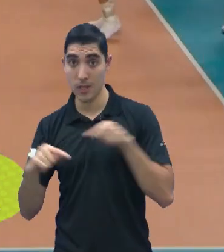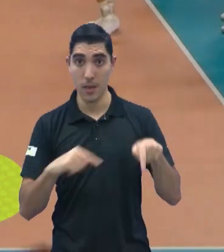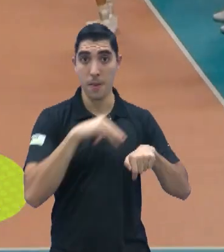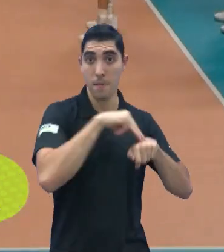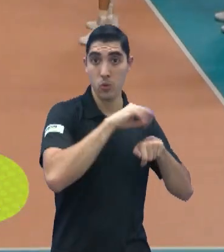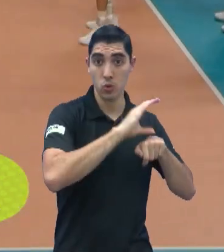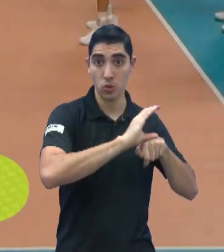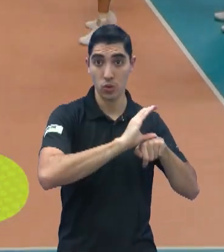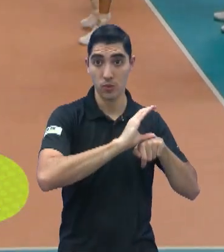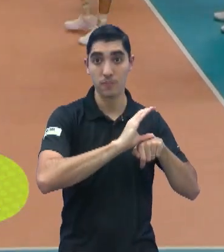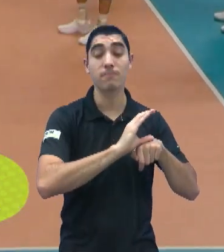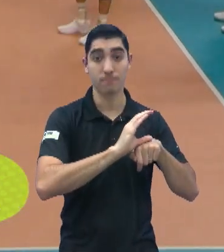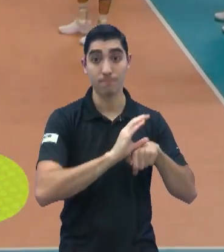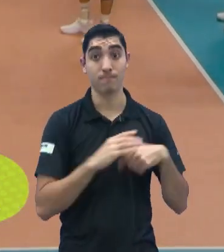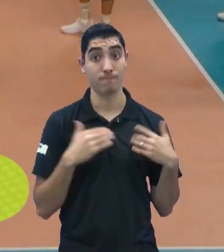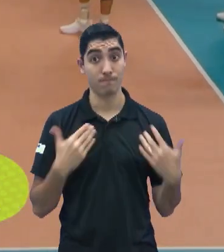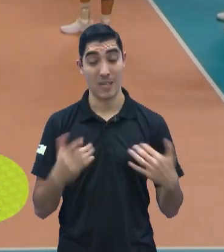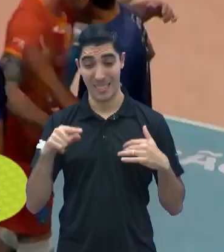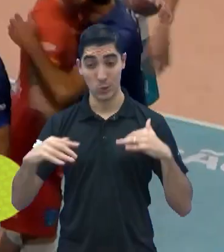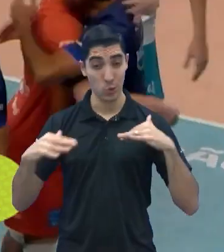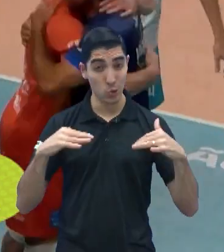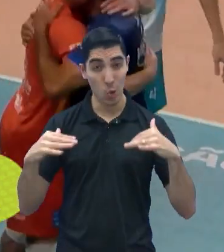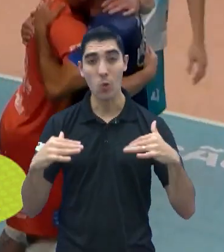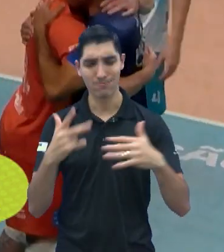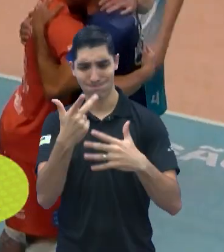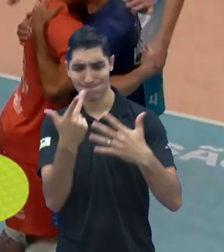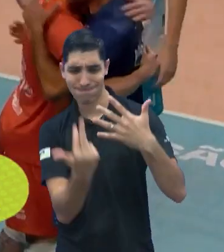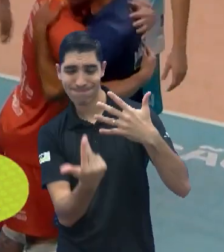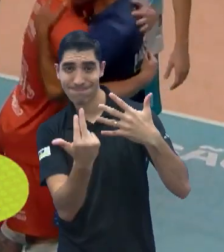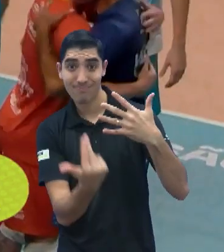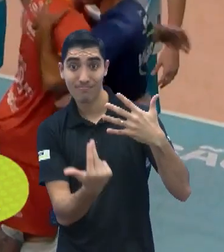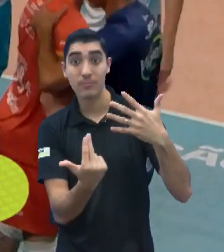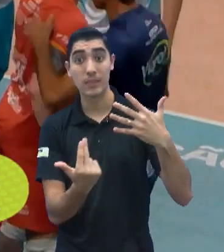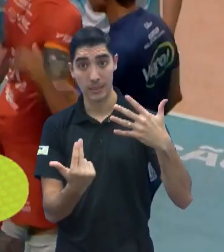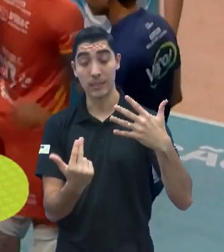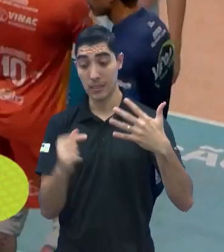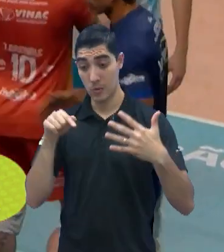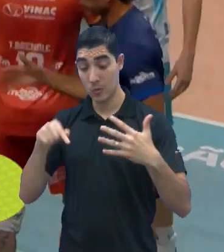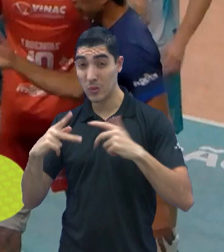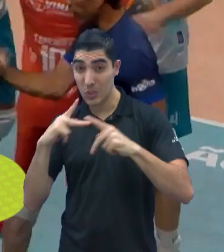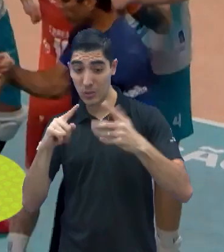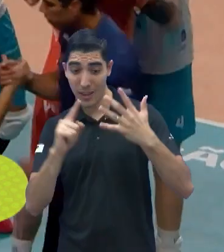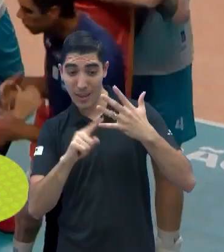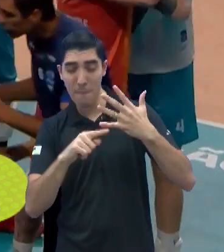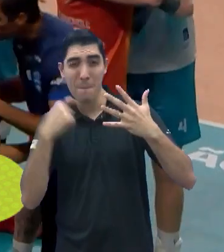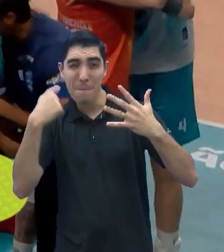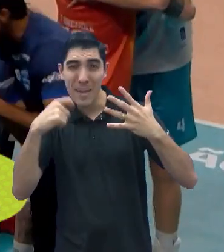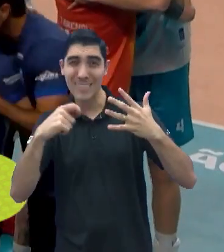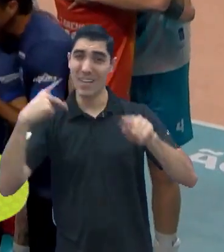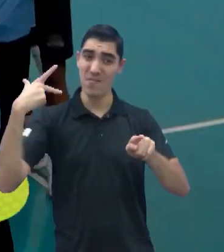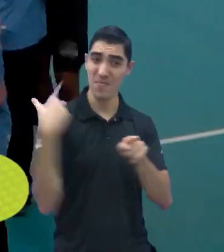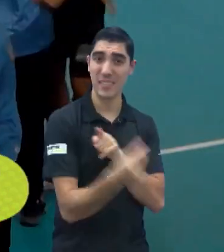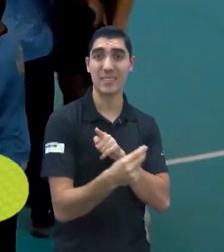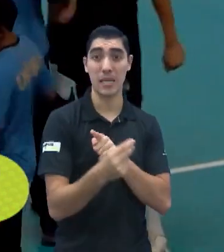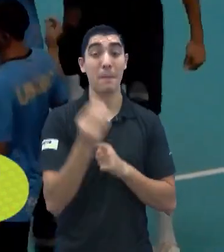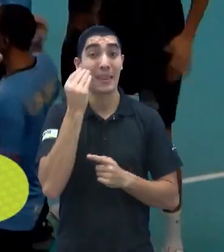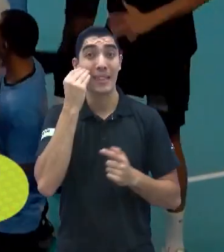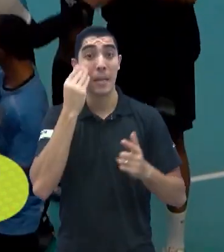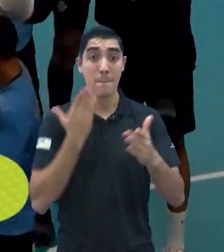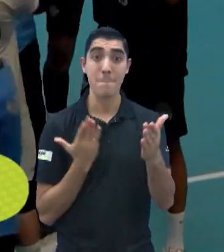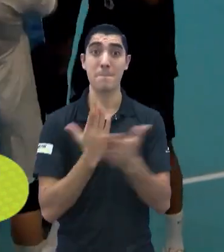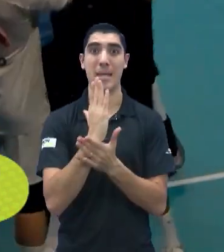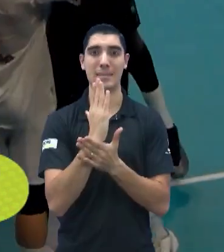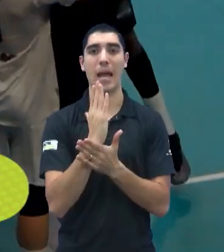A partida era um confronto direto. O São José precisando da vitória para sonhar com a próxima fase e o Mogi